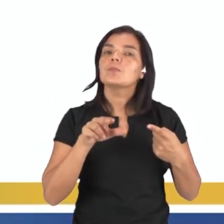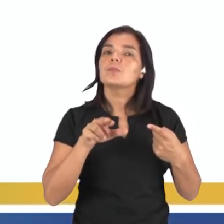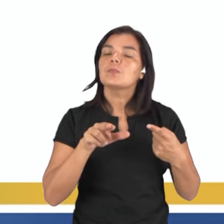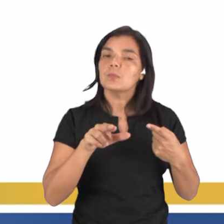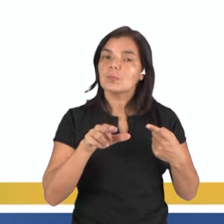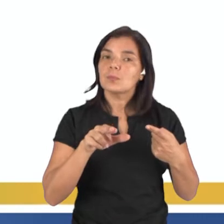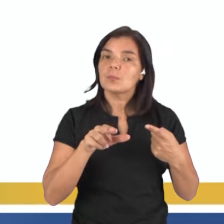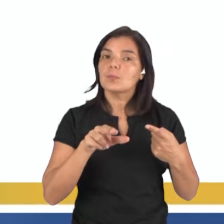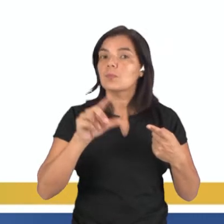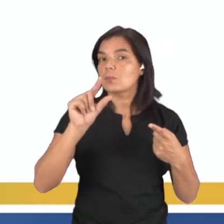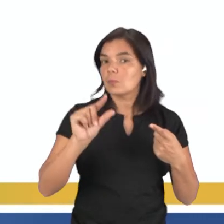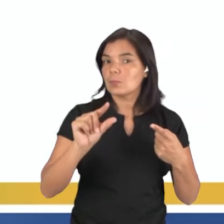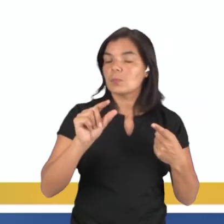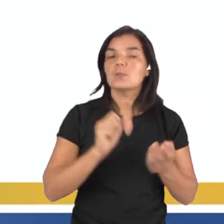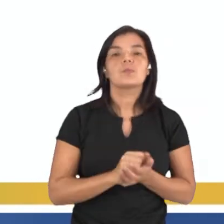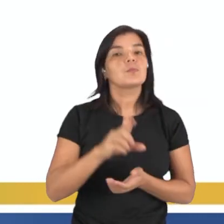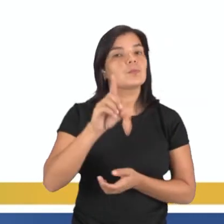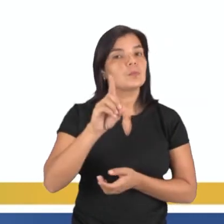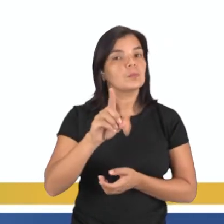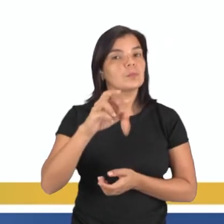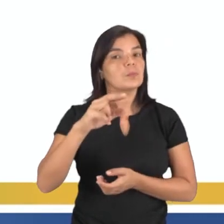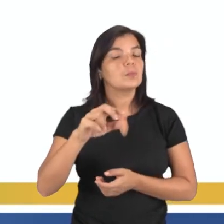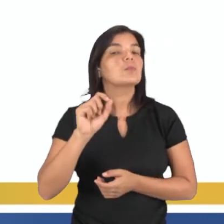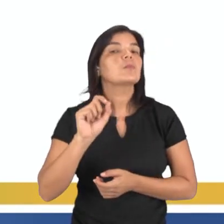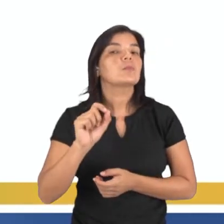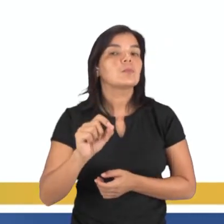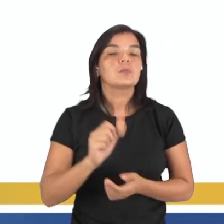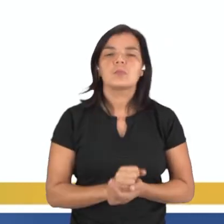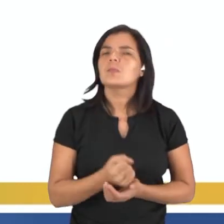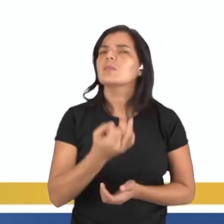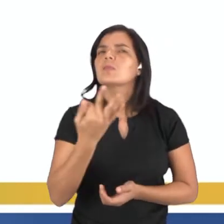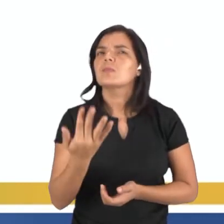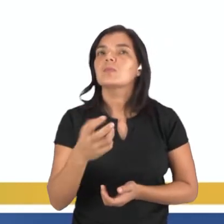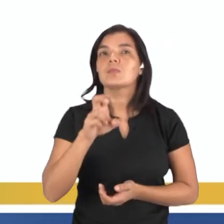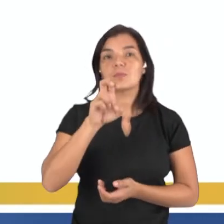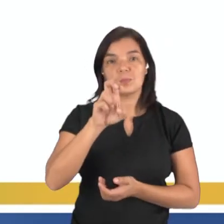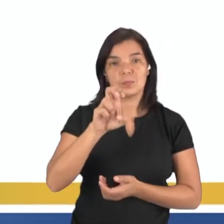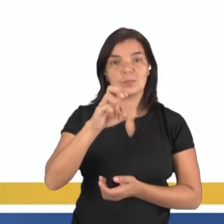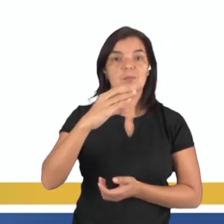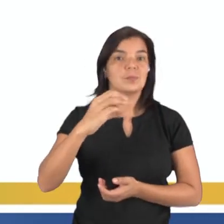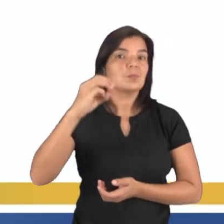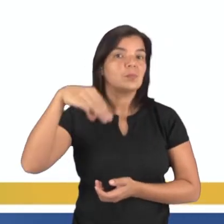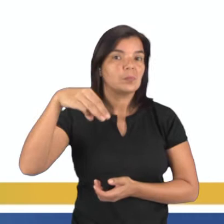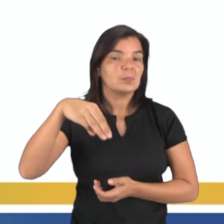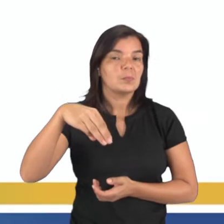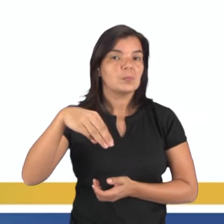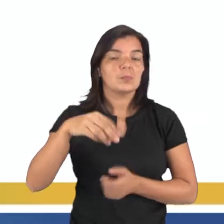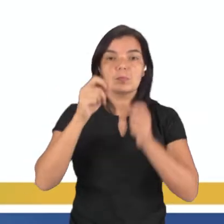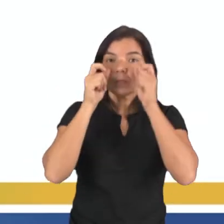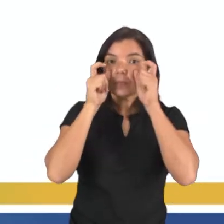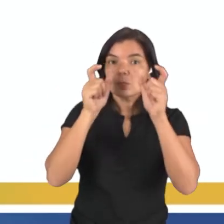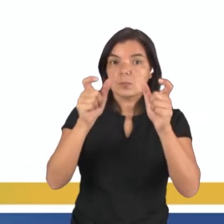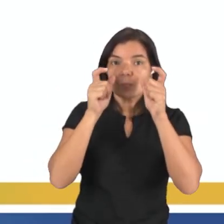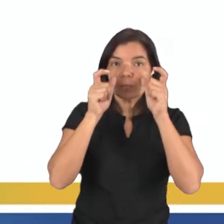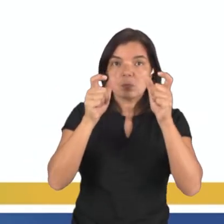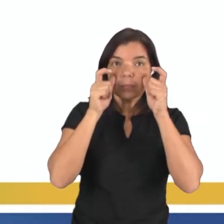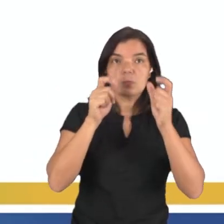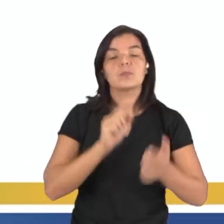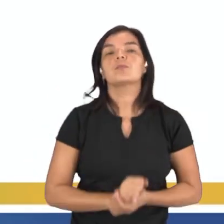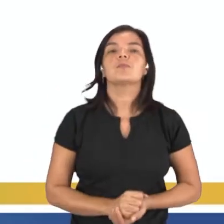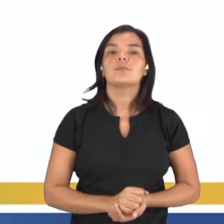D minúsculo. Então D minúsculo lá diz que é quanto? 5 centímetros. Fica bem esperto na tela, vai